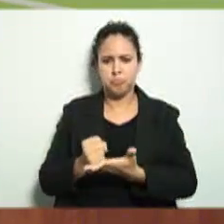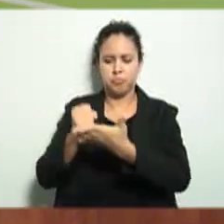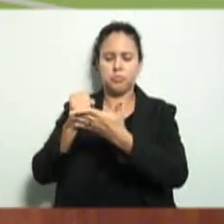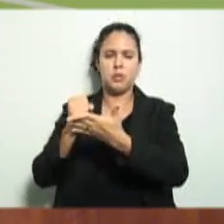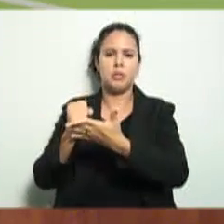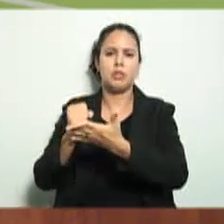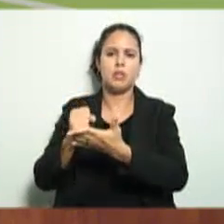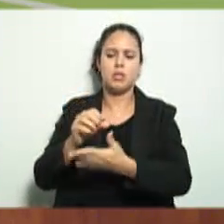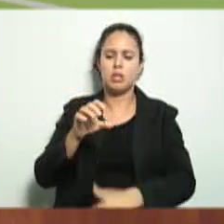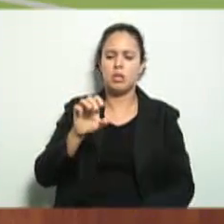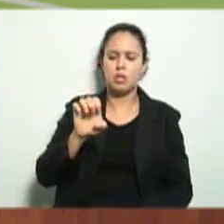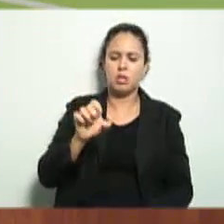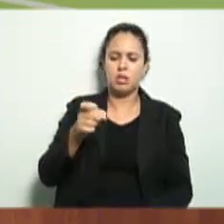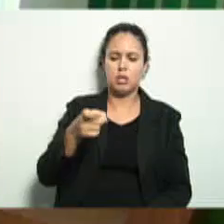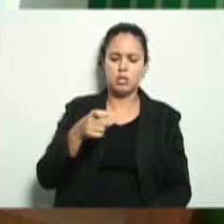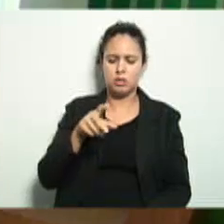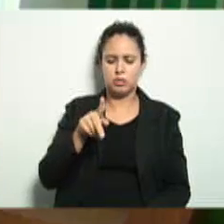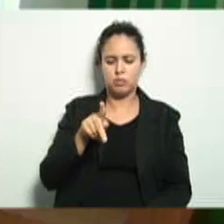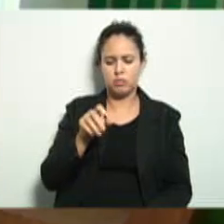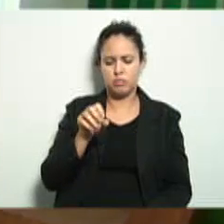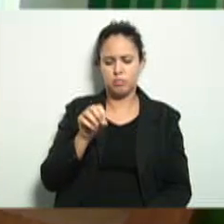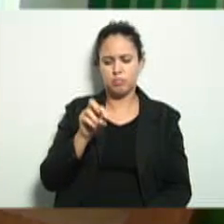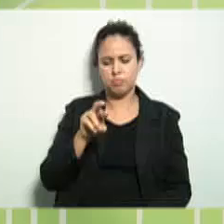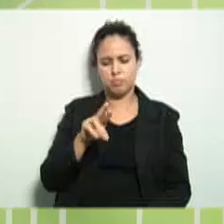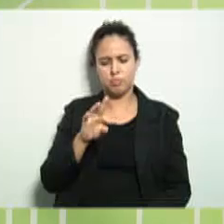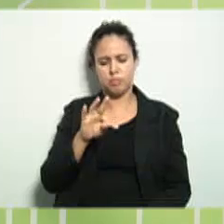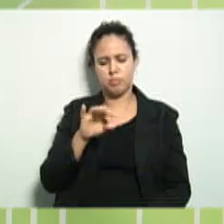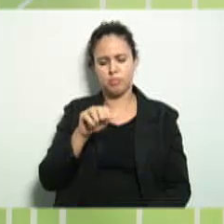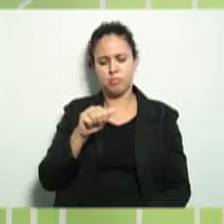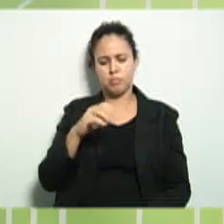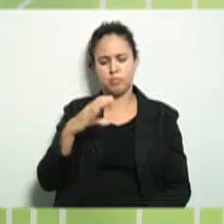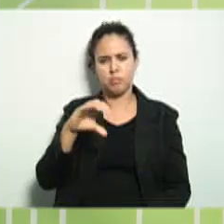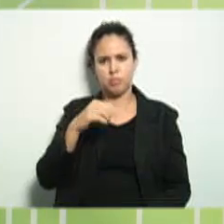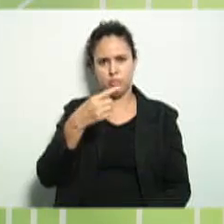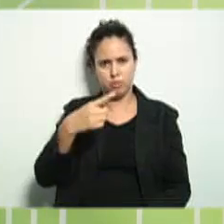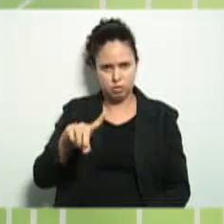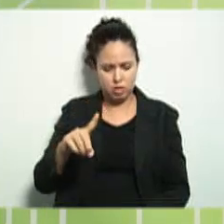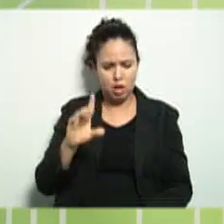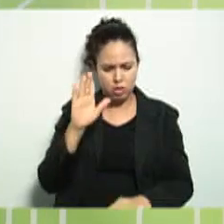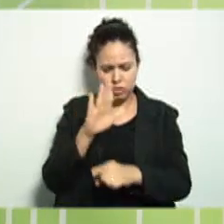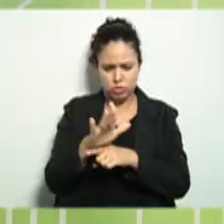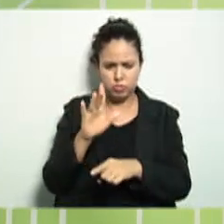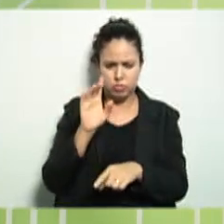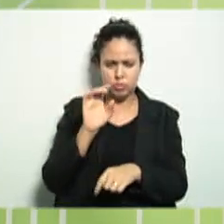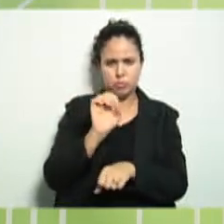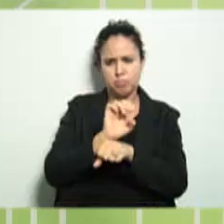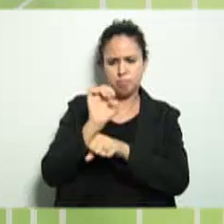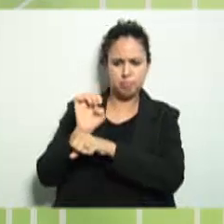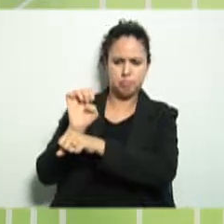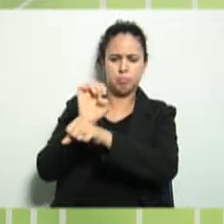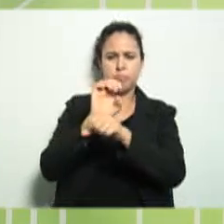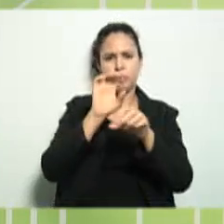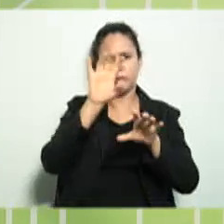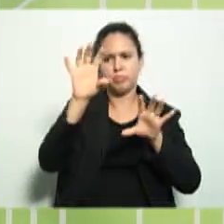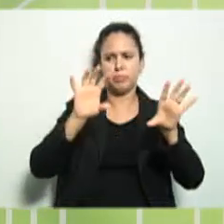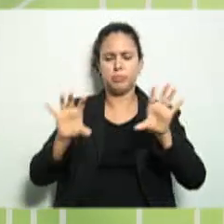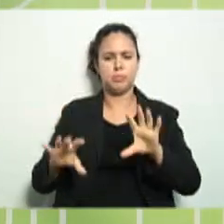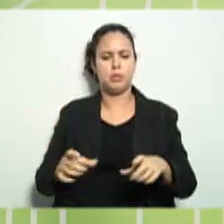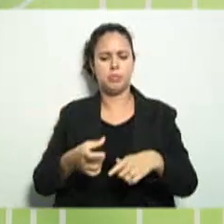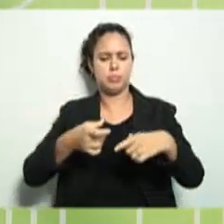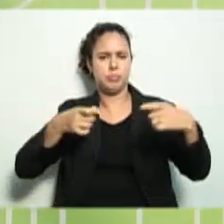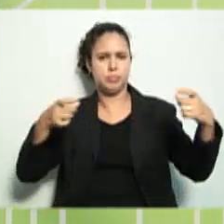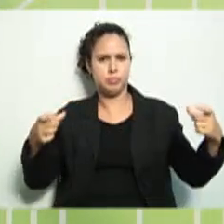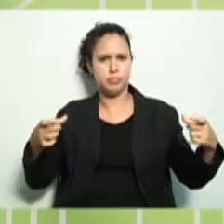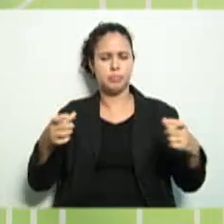ela desenvolve os estados. Muito bem, Bruno. Sua participação é muito importante, sua resposta